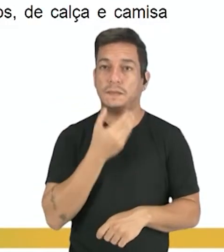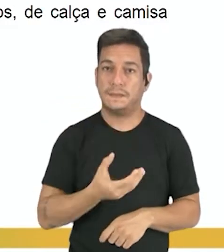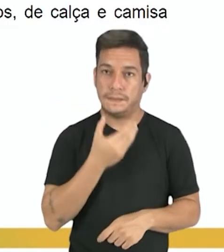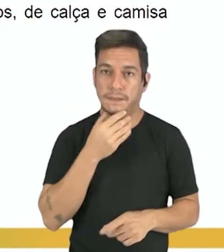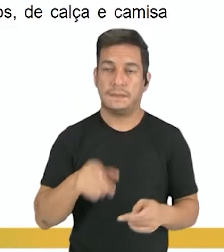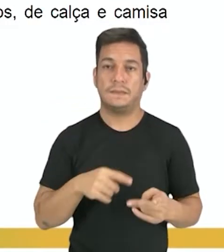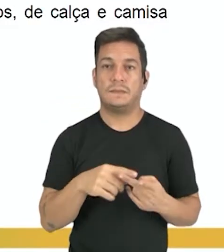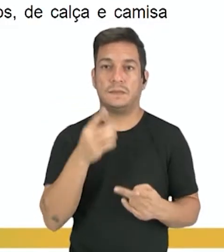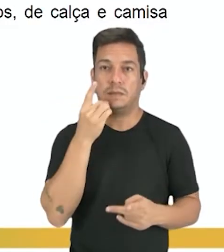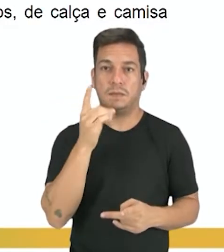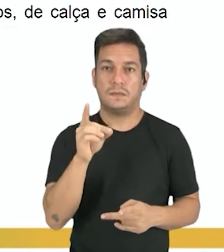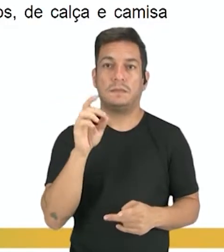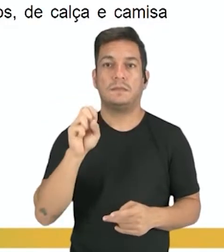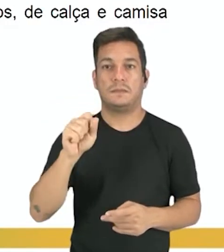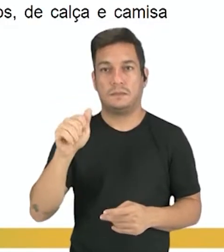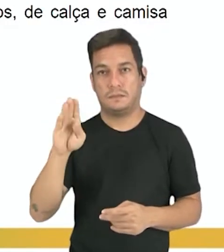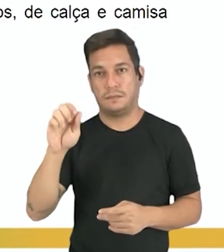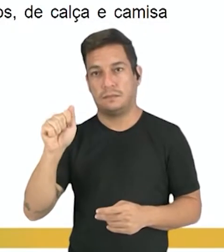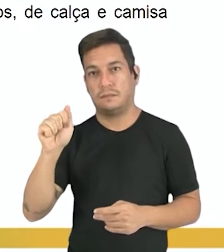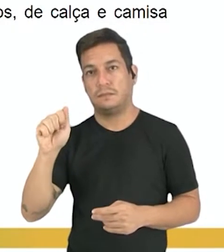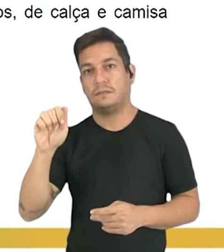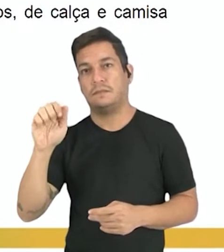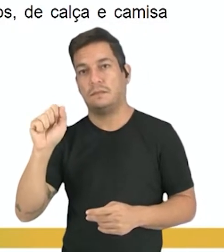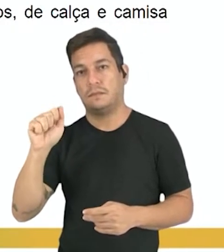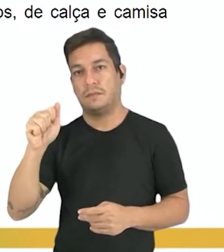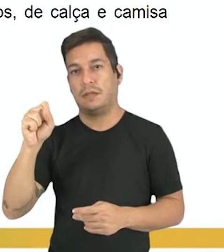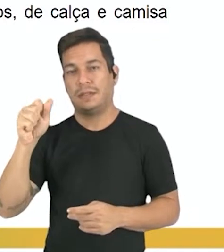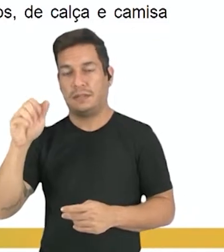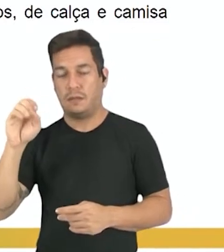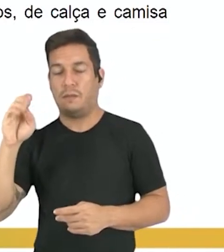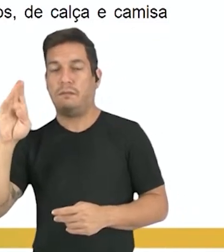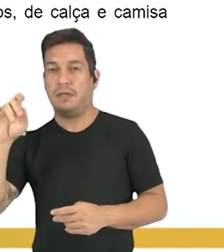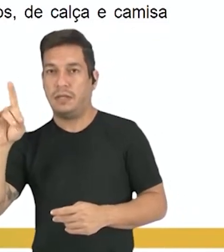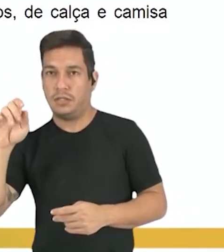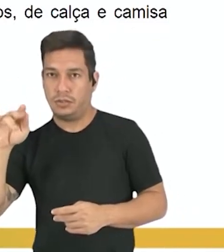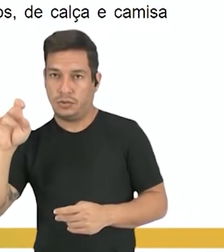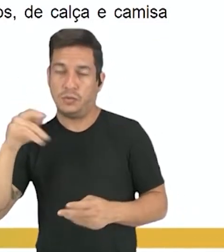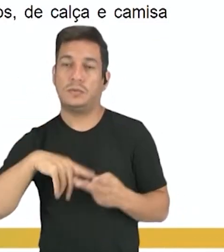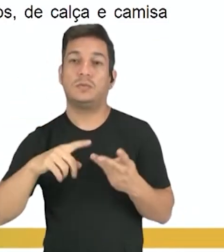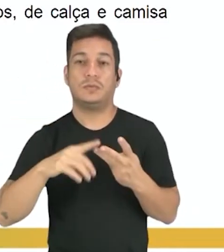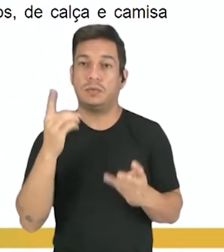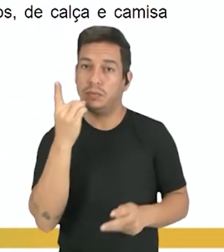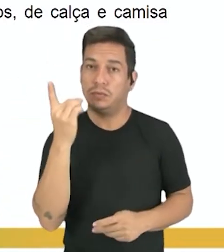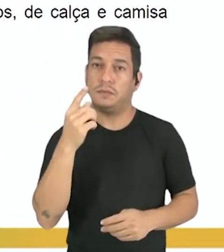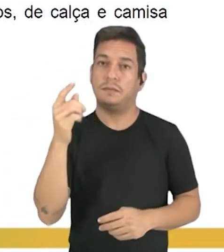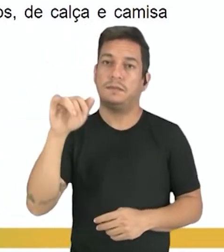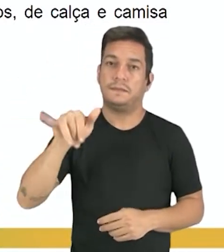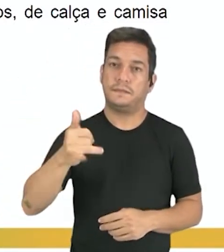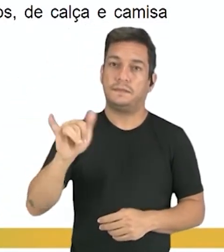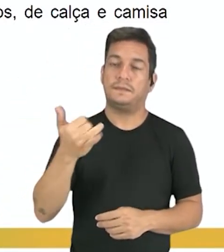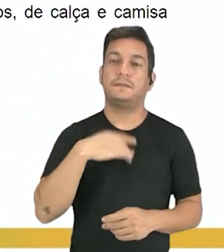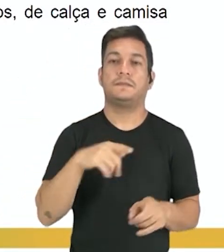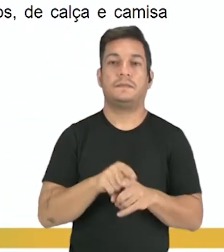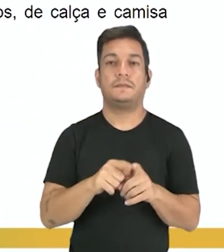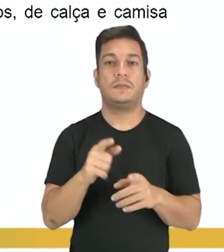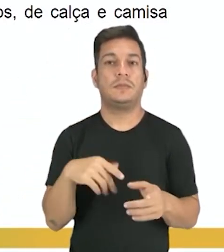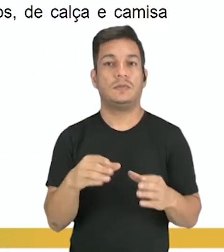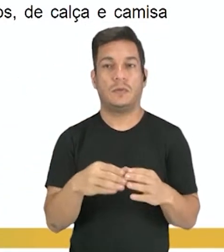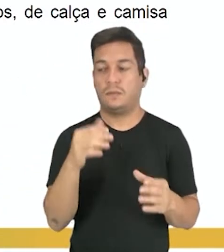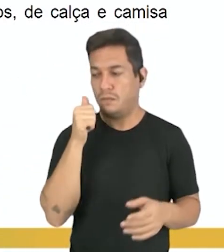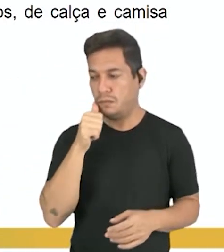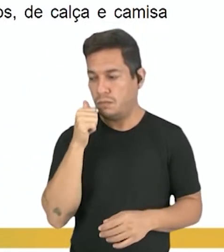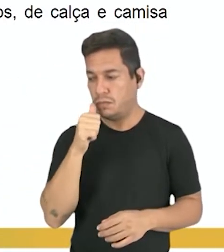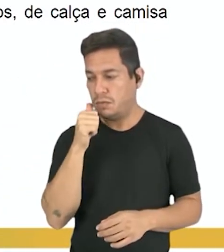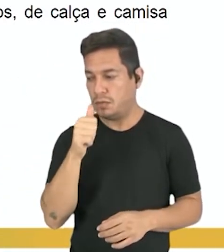Natal no dia de São Benedito e no dia primeiro de Janeiro composta principalmente por mulheres recebem o nome de